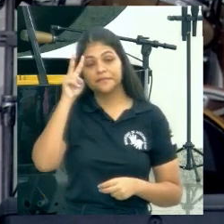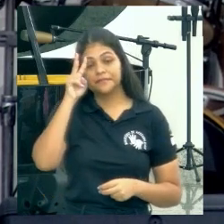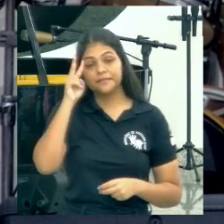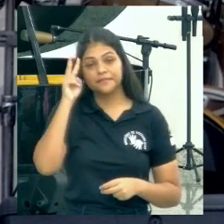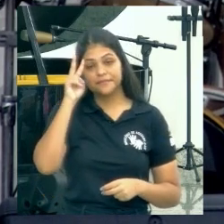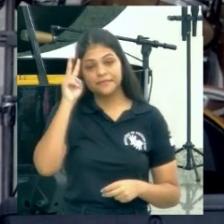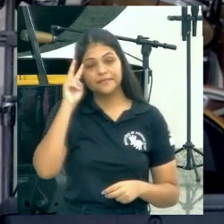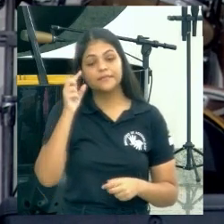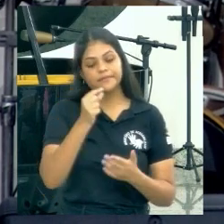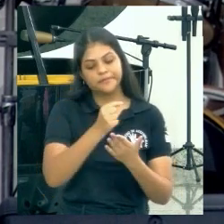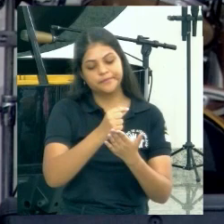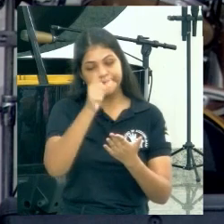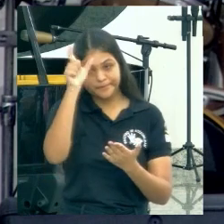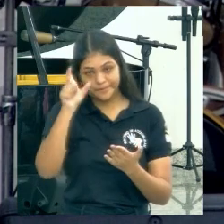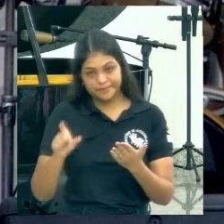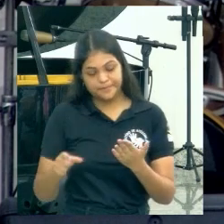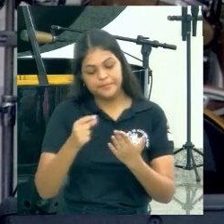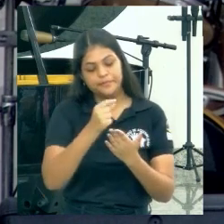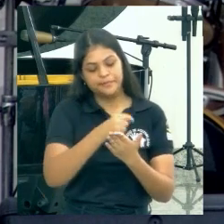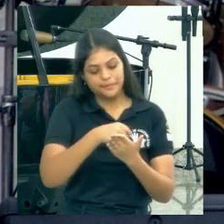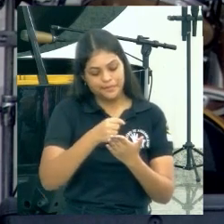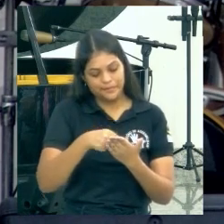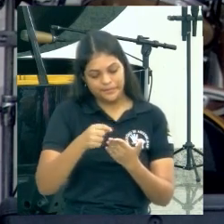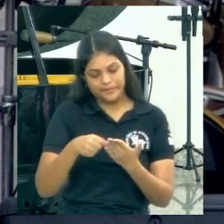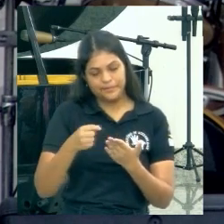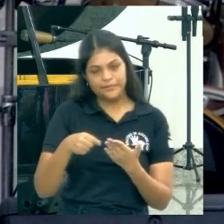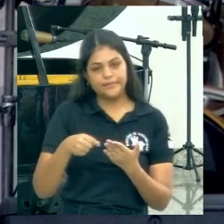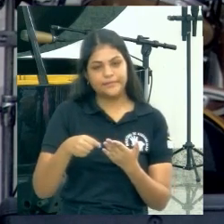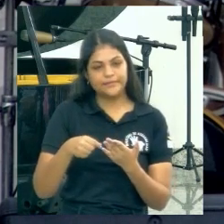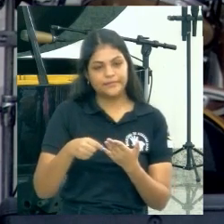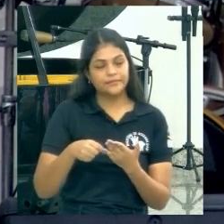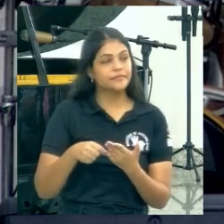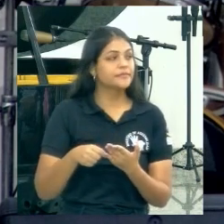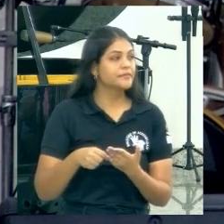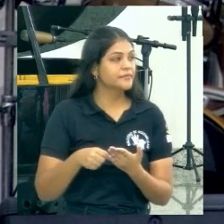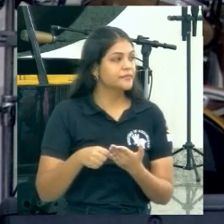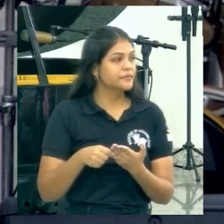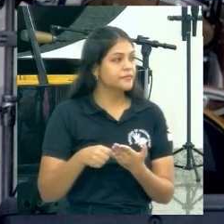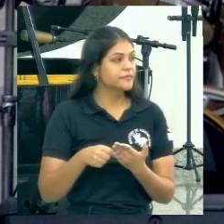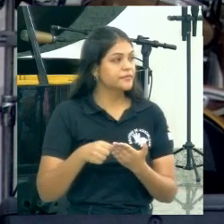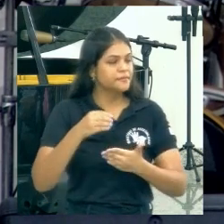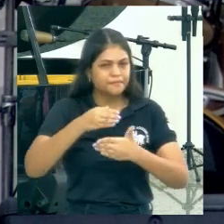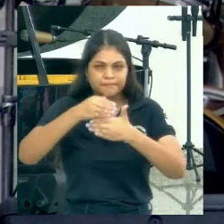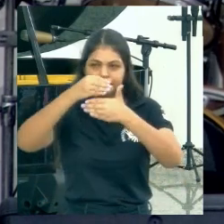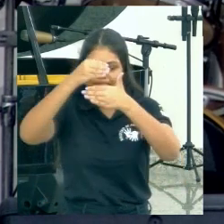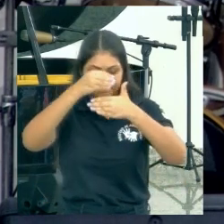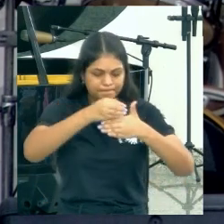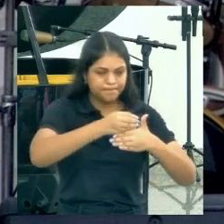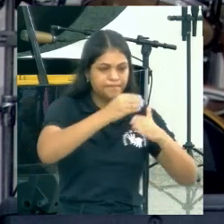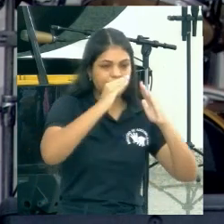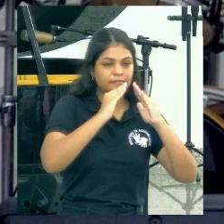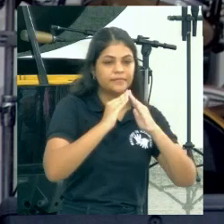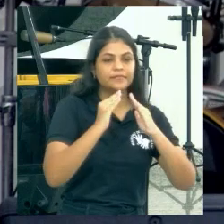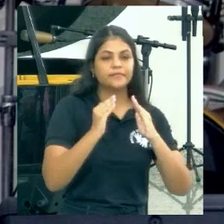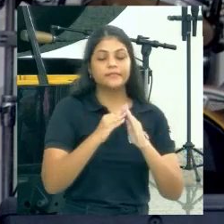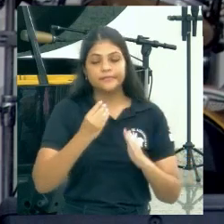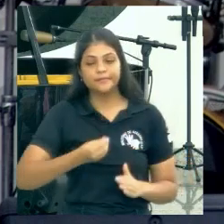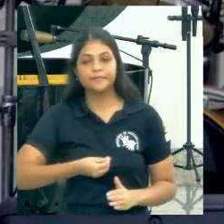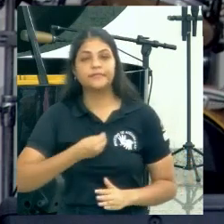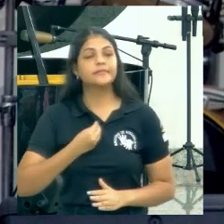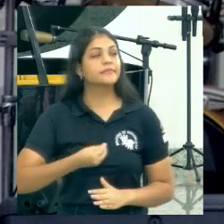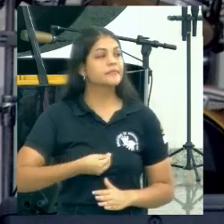o autor ou quem foi o autor desta carta. Construam casas e habitem